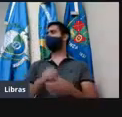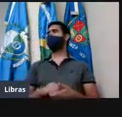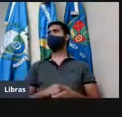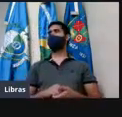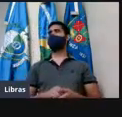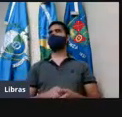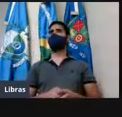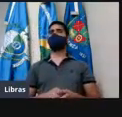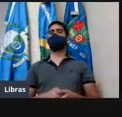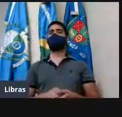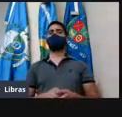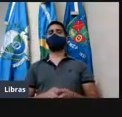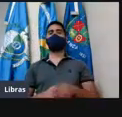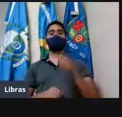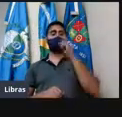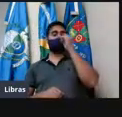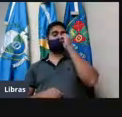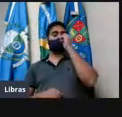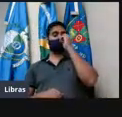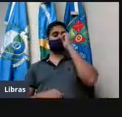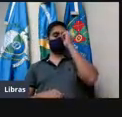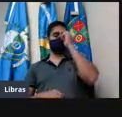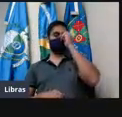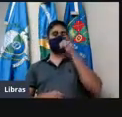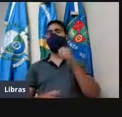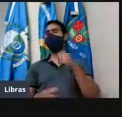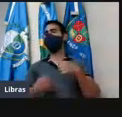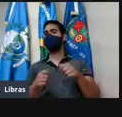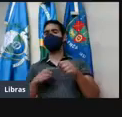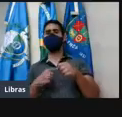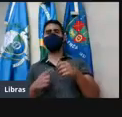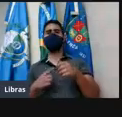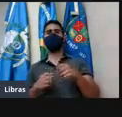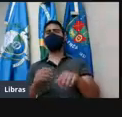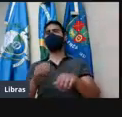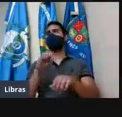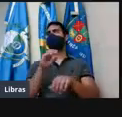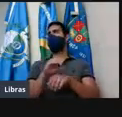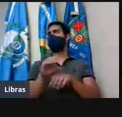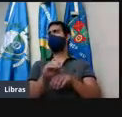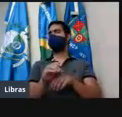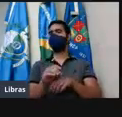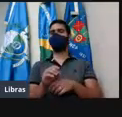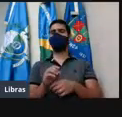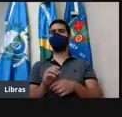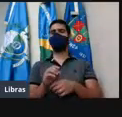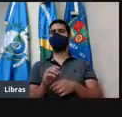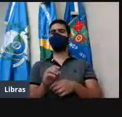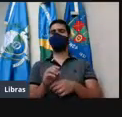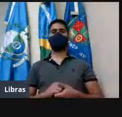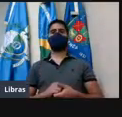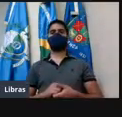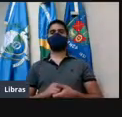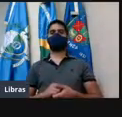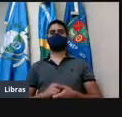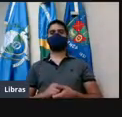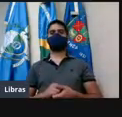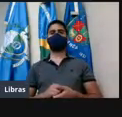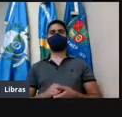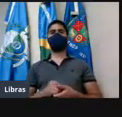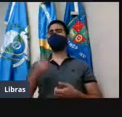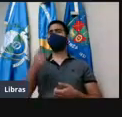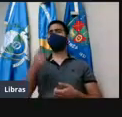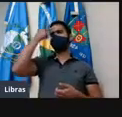Paulo, para que a população, para que as grandes firmas, vamos dizer assim, as pessoas